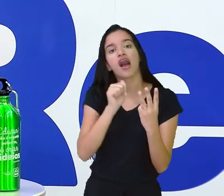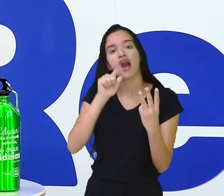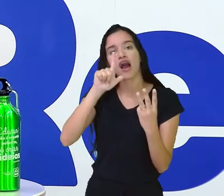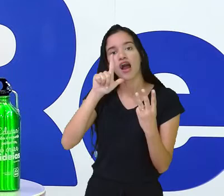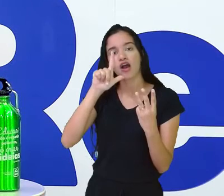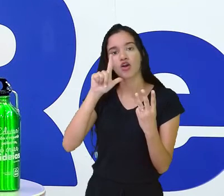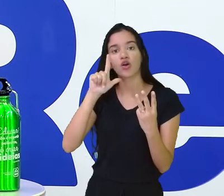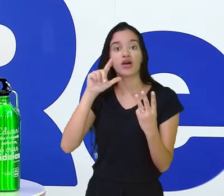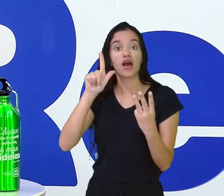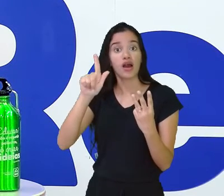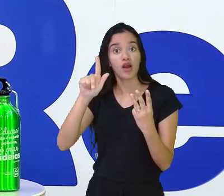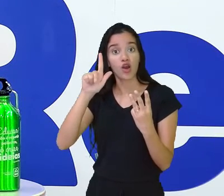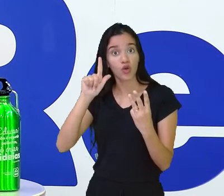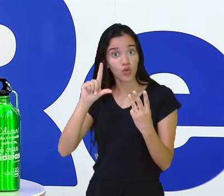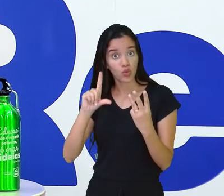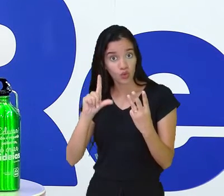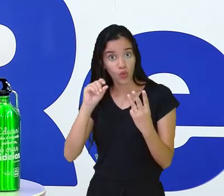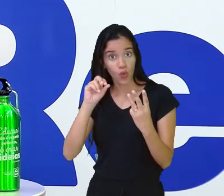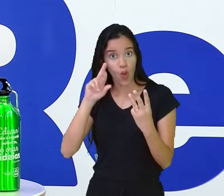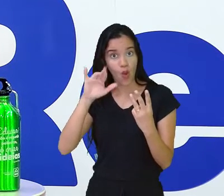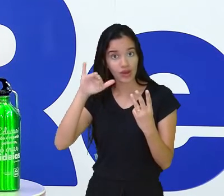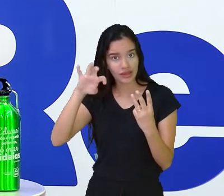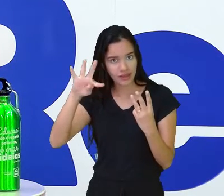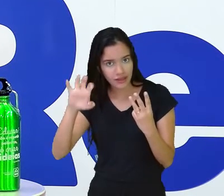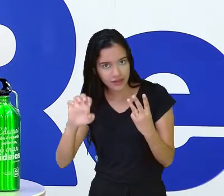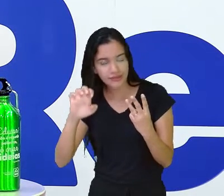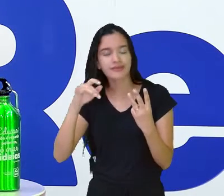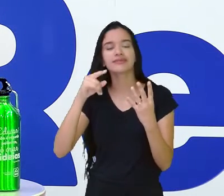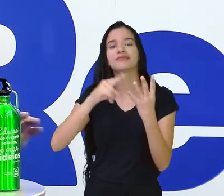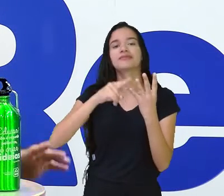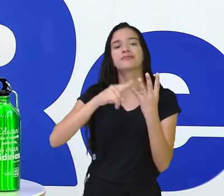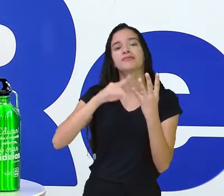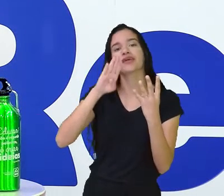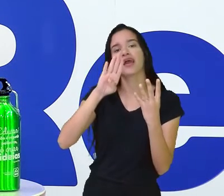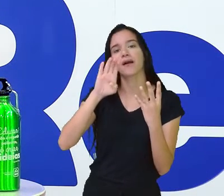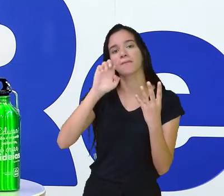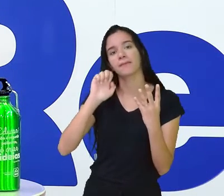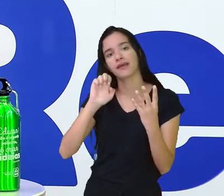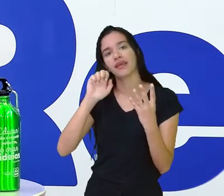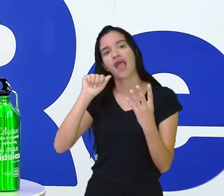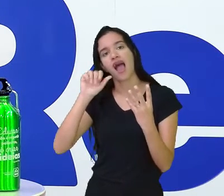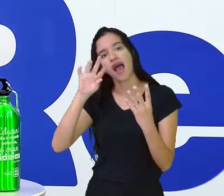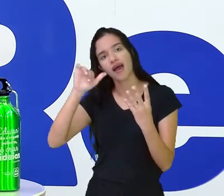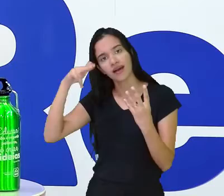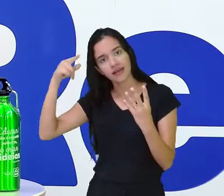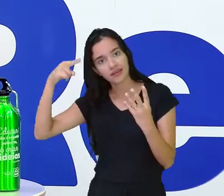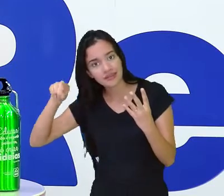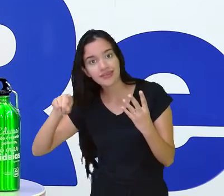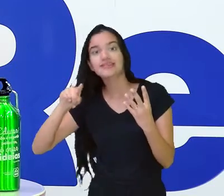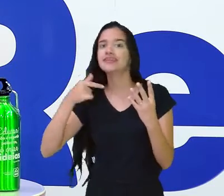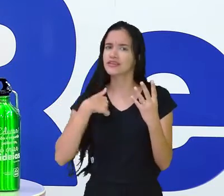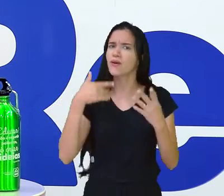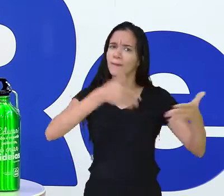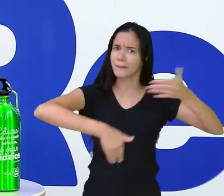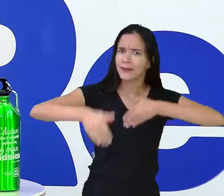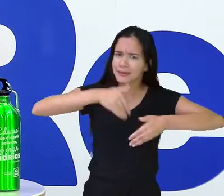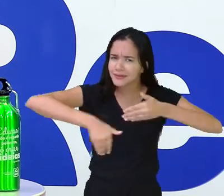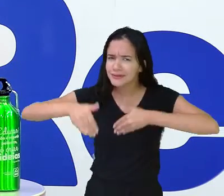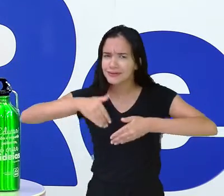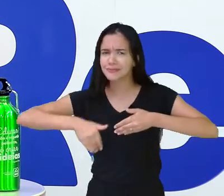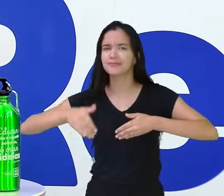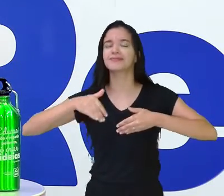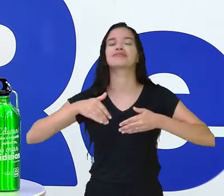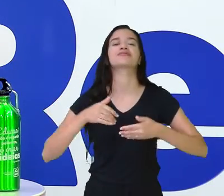certo? O pessoal está por aqui, então eu quero o Maxwell, a Beatriz, o pessoal está aqui, por aqui, participando. Vamos participar, viu, minha gente?